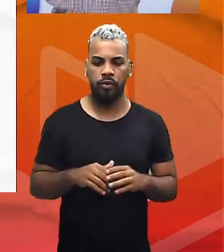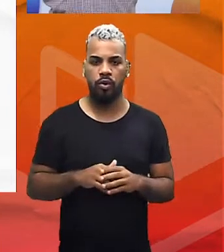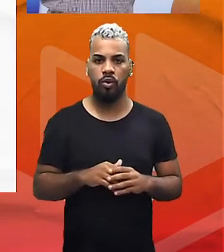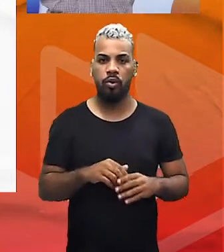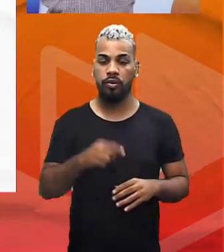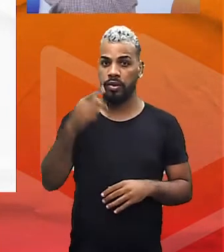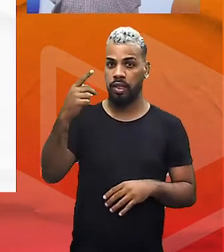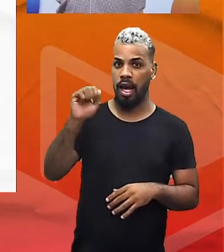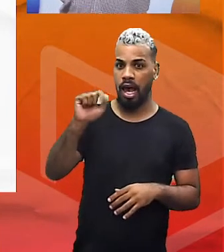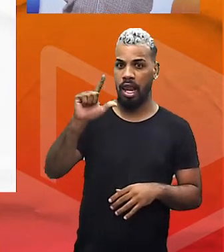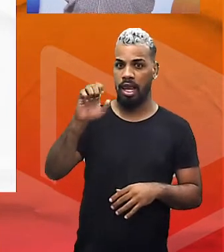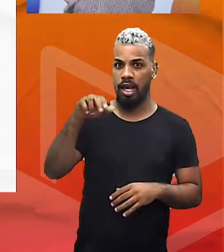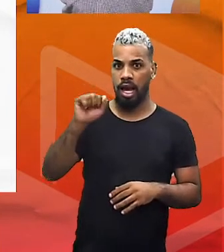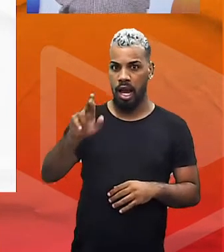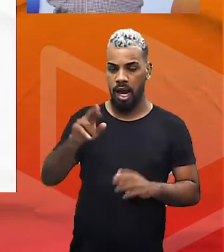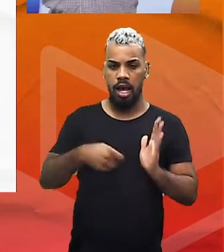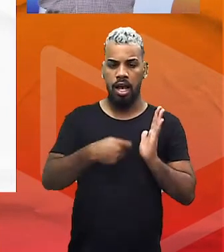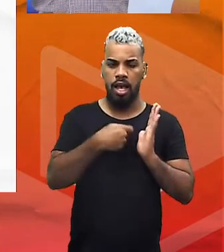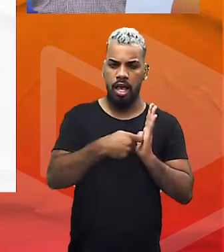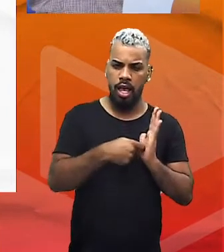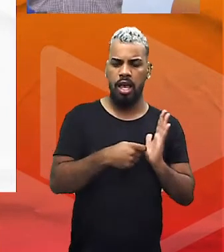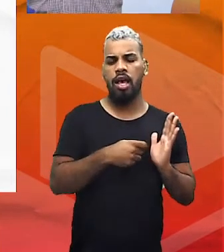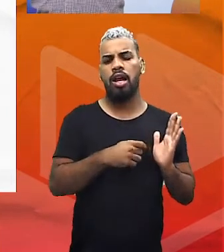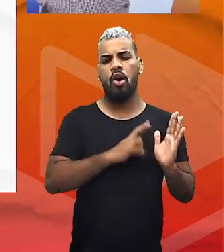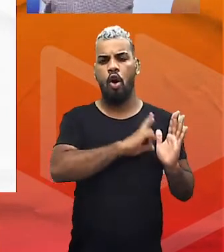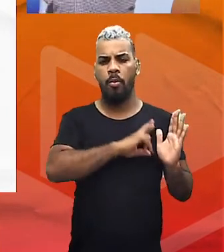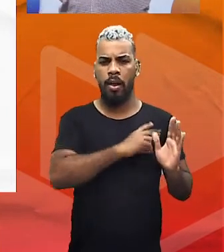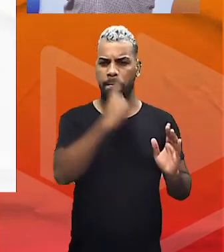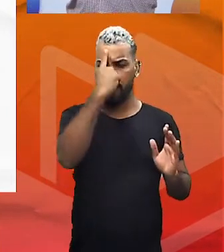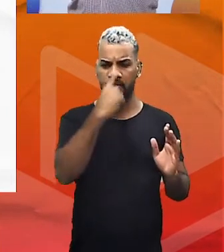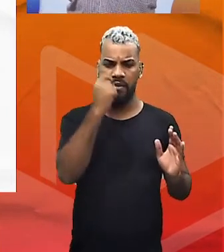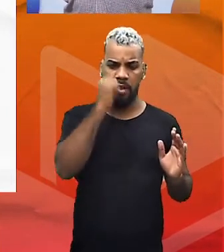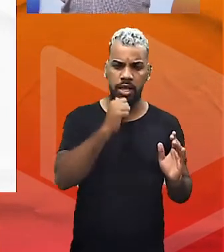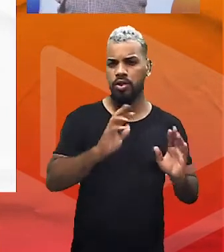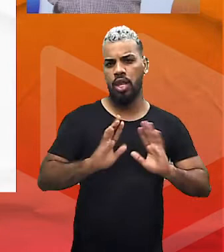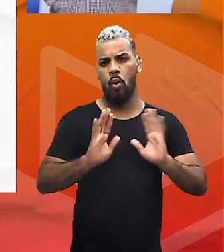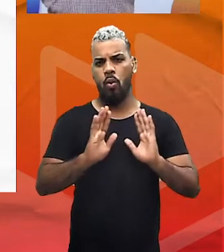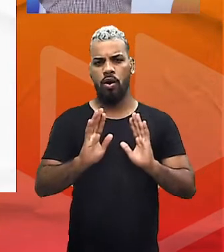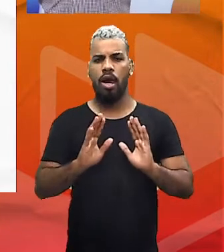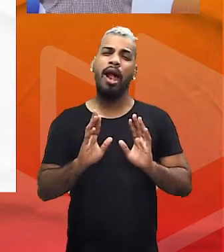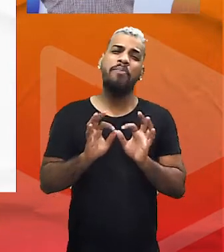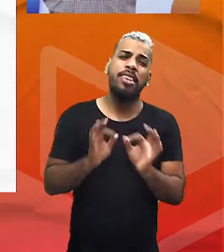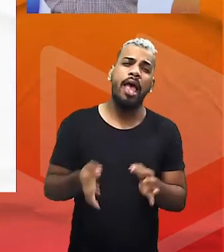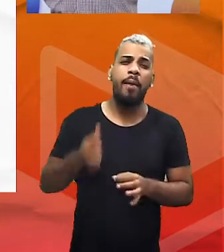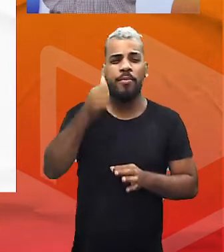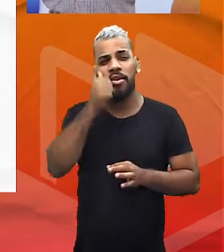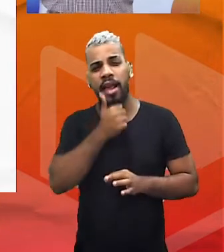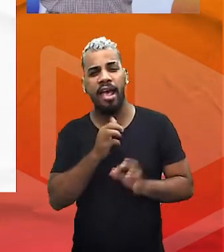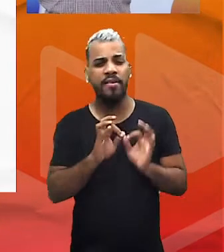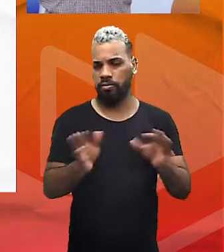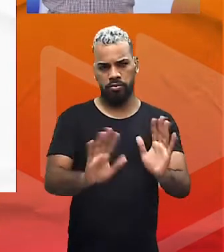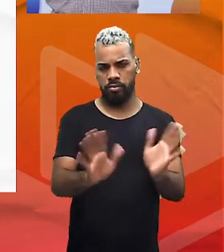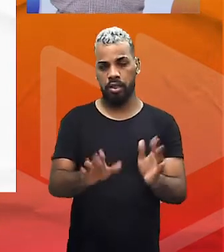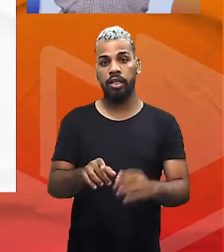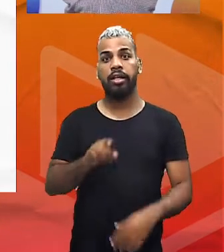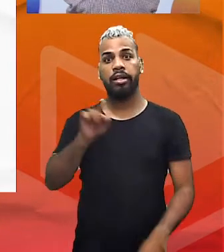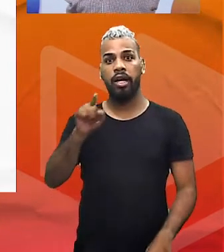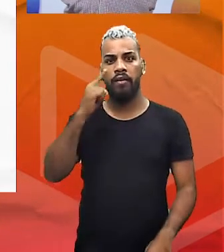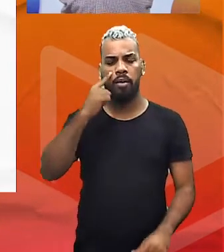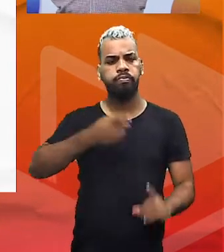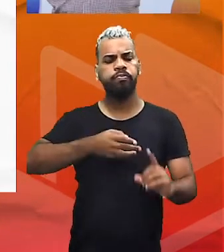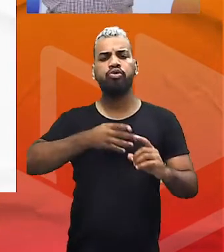do Alencar, o romance urbano, o romance de perfil feminino. Alencar vai botar agora uma análise muito